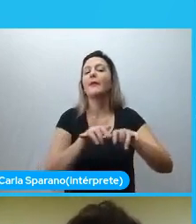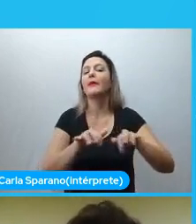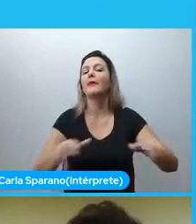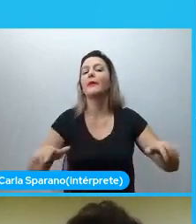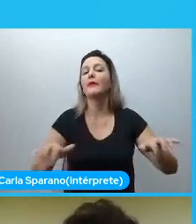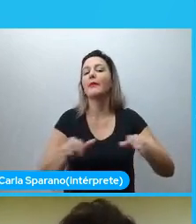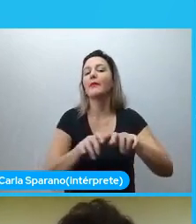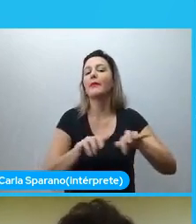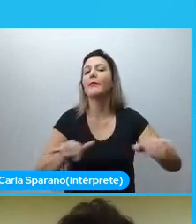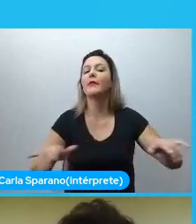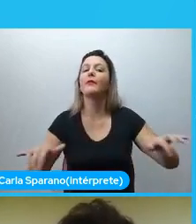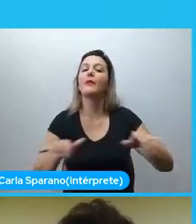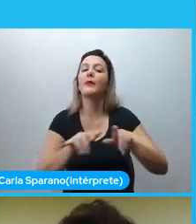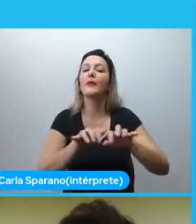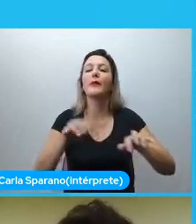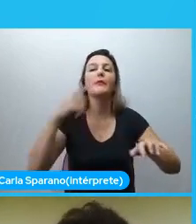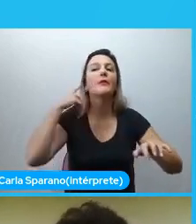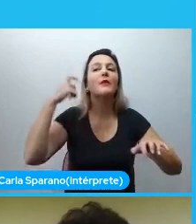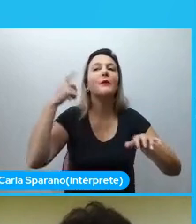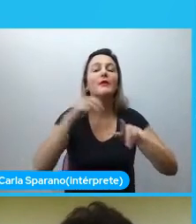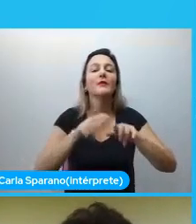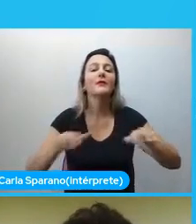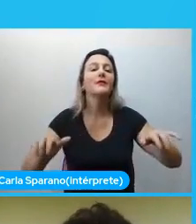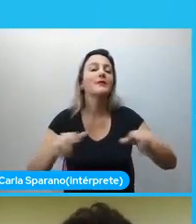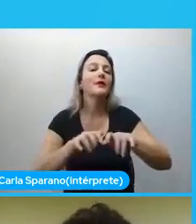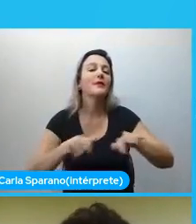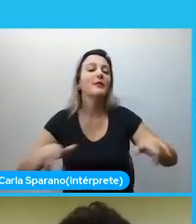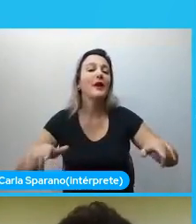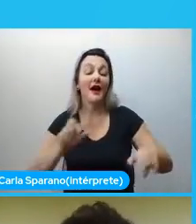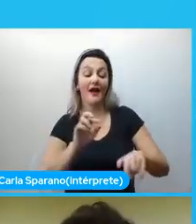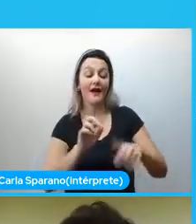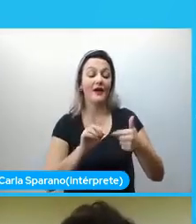Se eu botar aqui, agora tá tocando Ré maior.